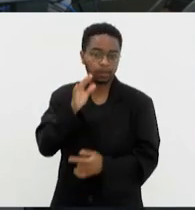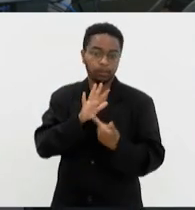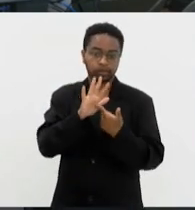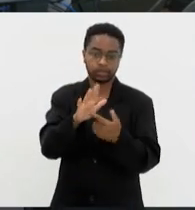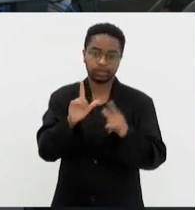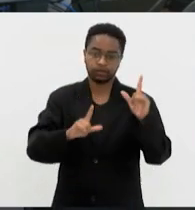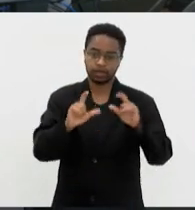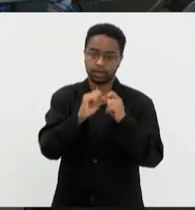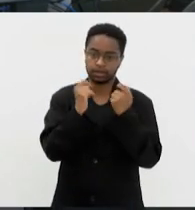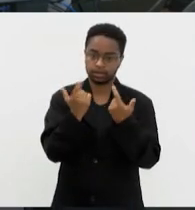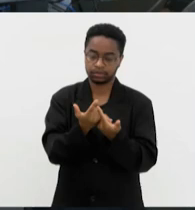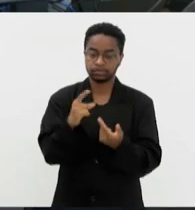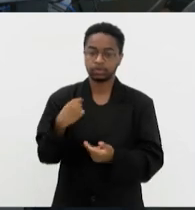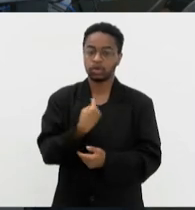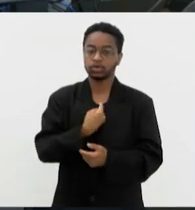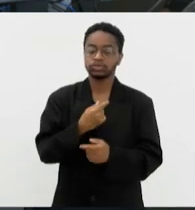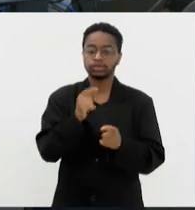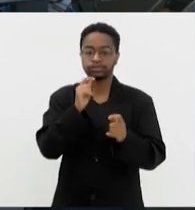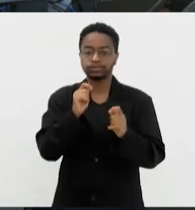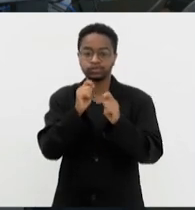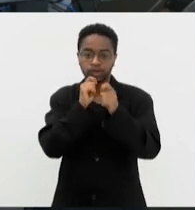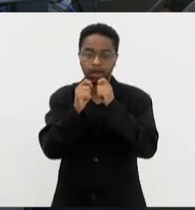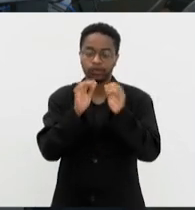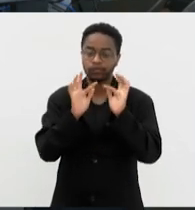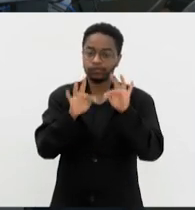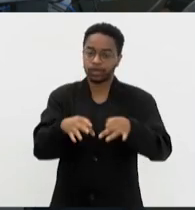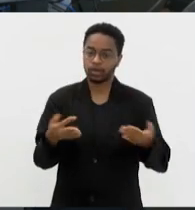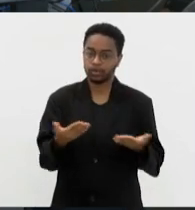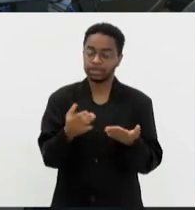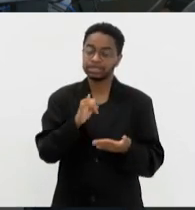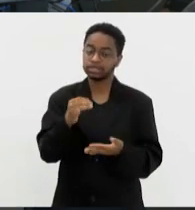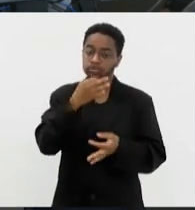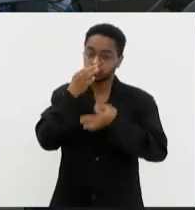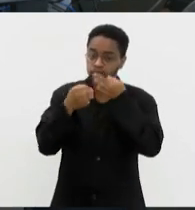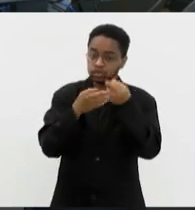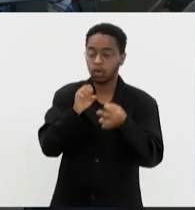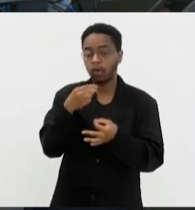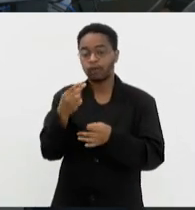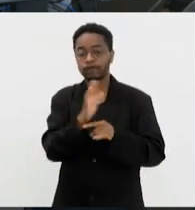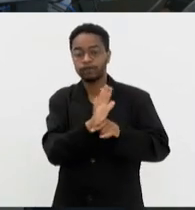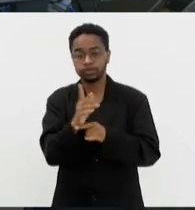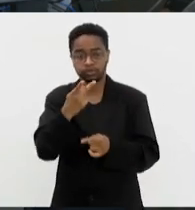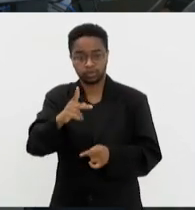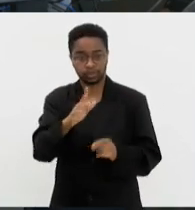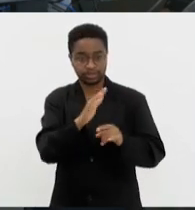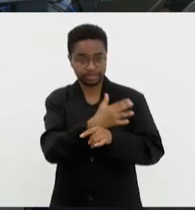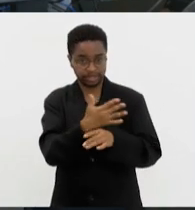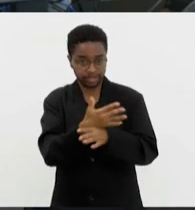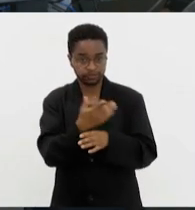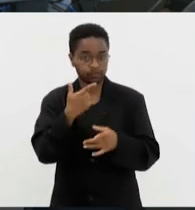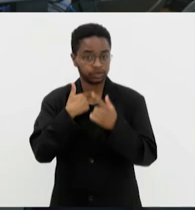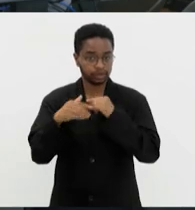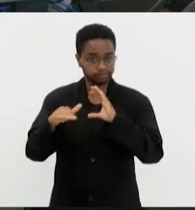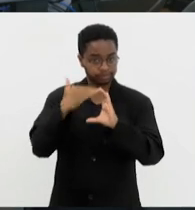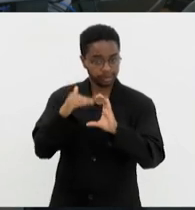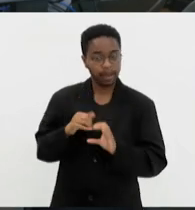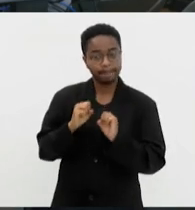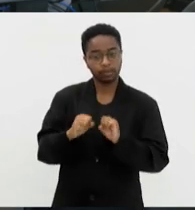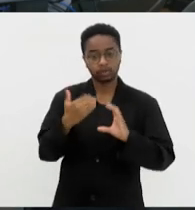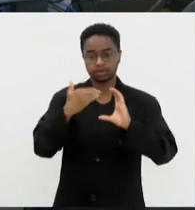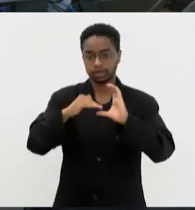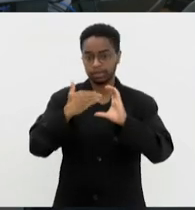TV Alerj. Nosso jornal fica por aqui. Se você quiser enviar sugestões ou vídeos aí da sua cidade, é só acessar nosso e-mail